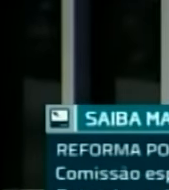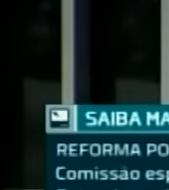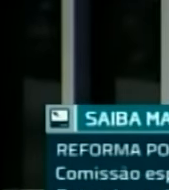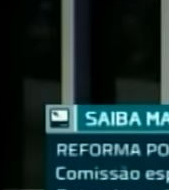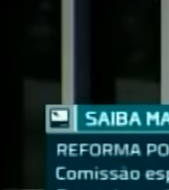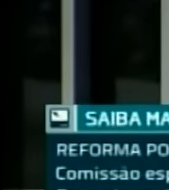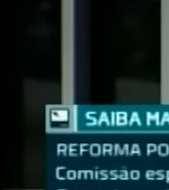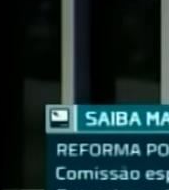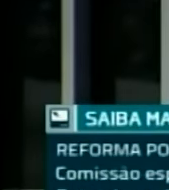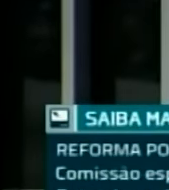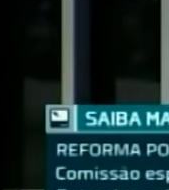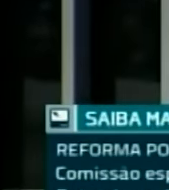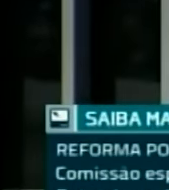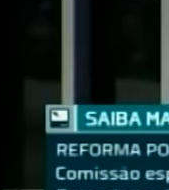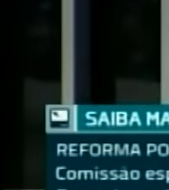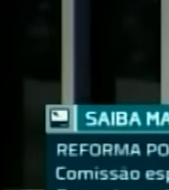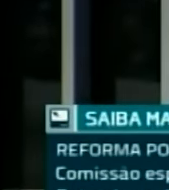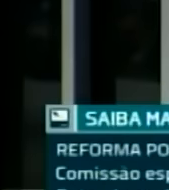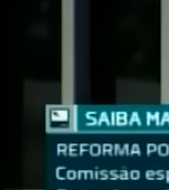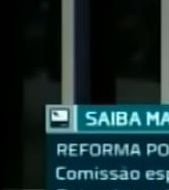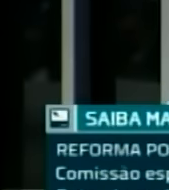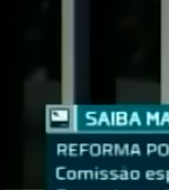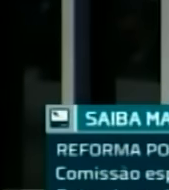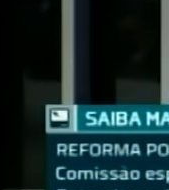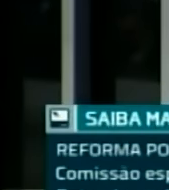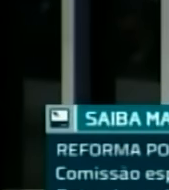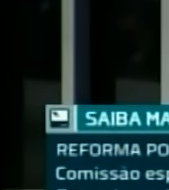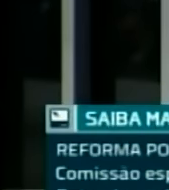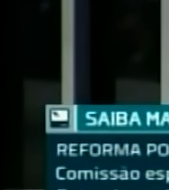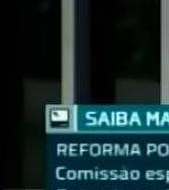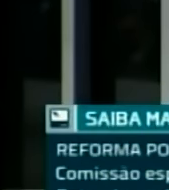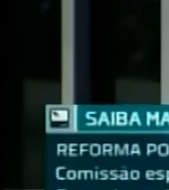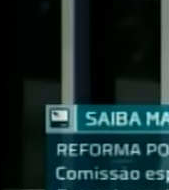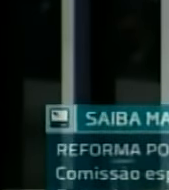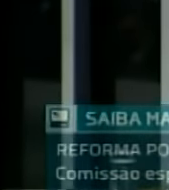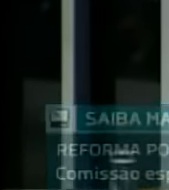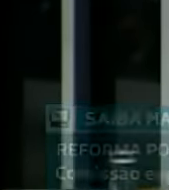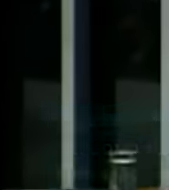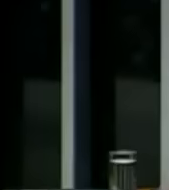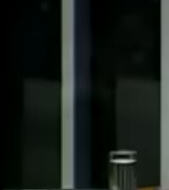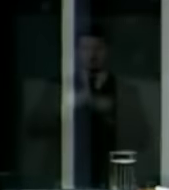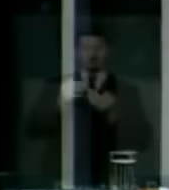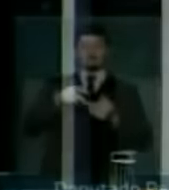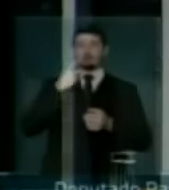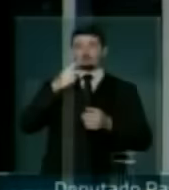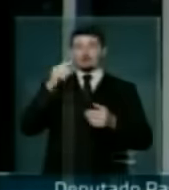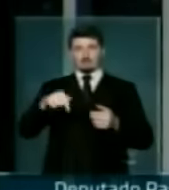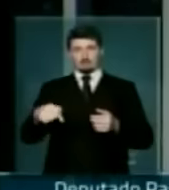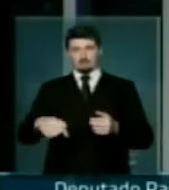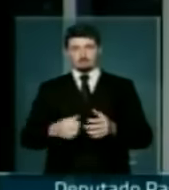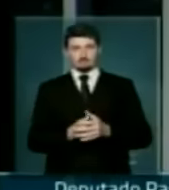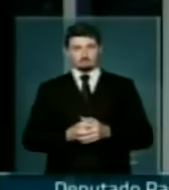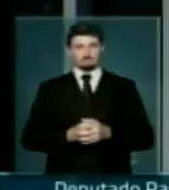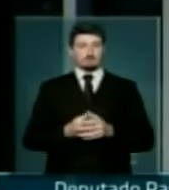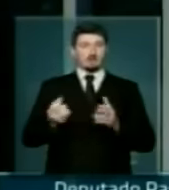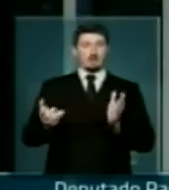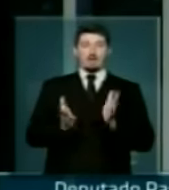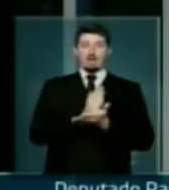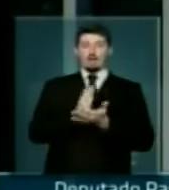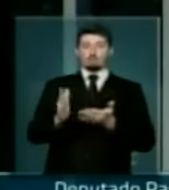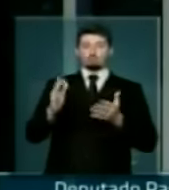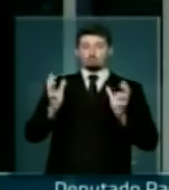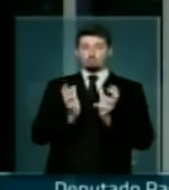apoia e se levanta nesse pensamento que temos acerca da família. Quero deixar bem claro, algumas minorias aqui